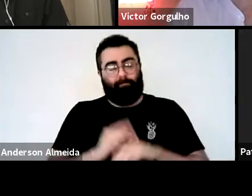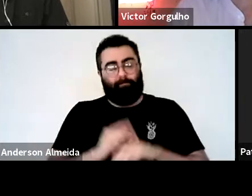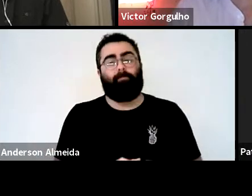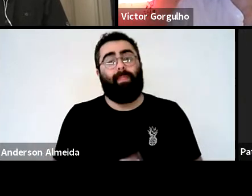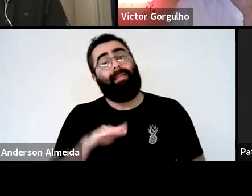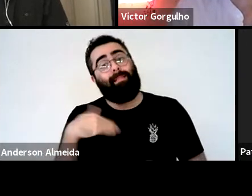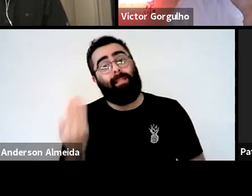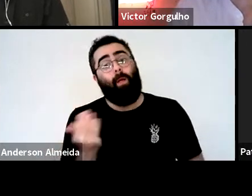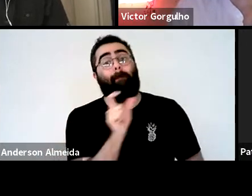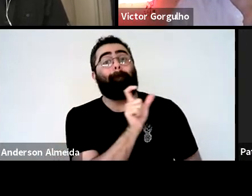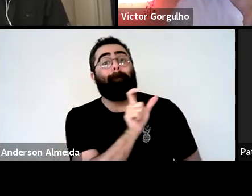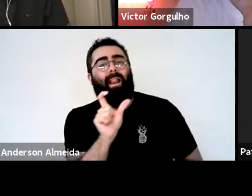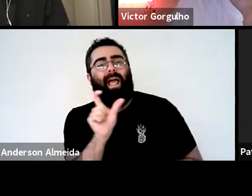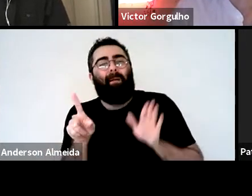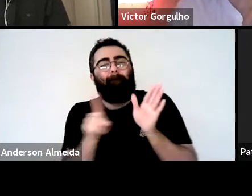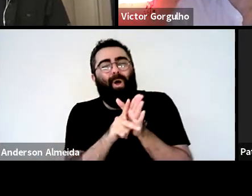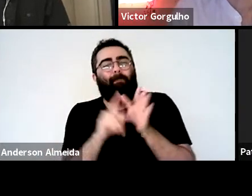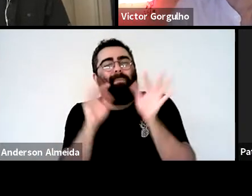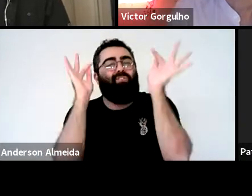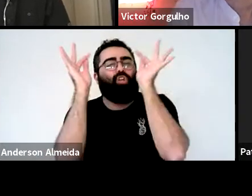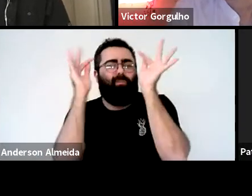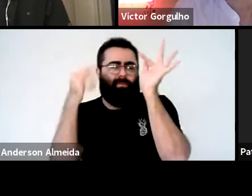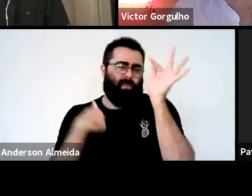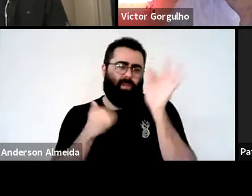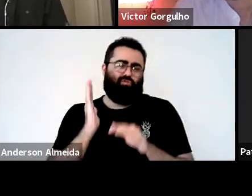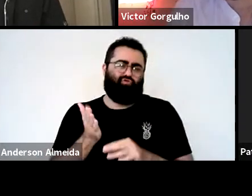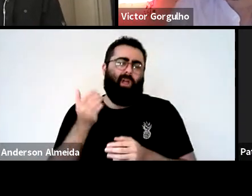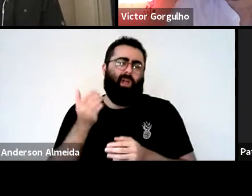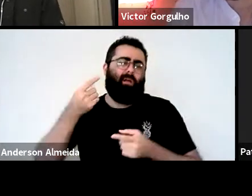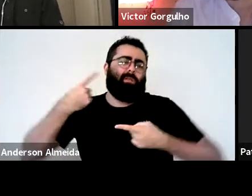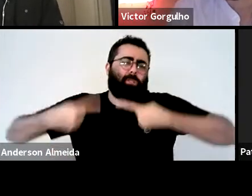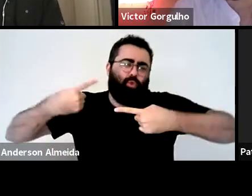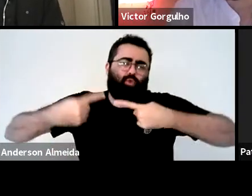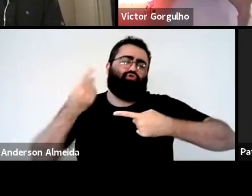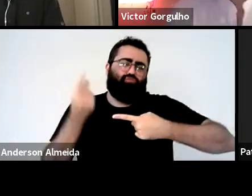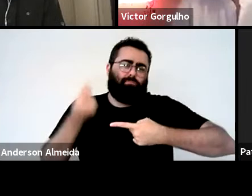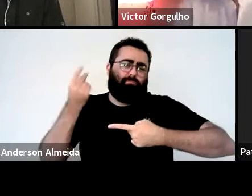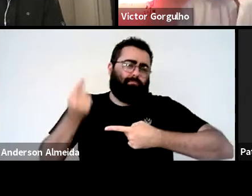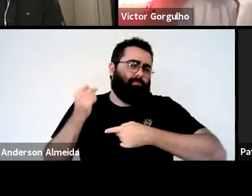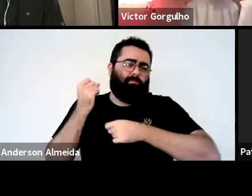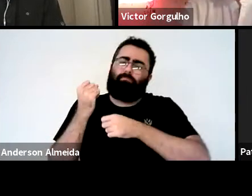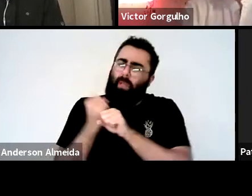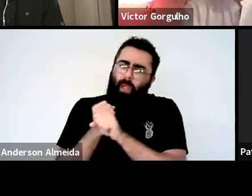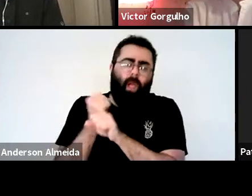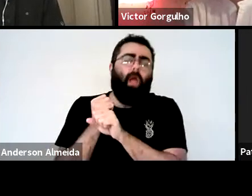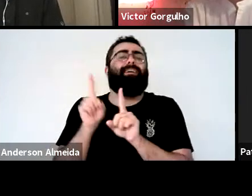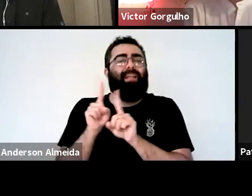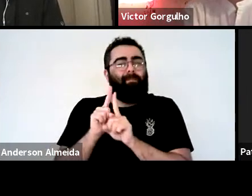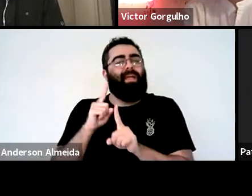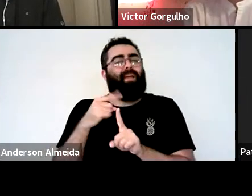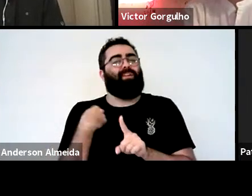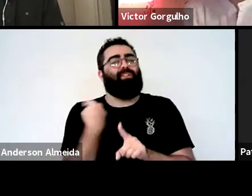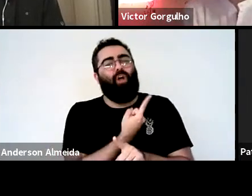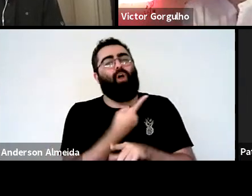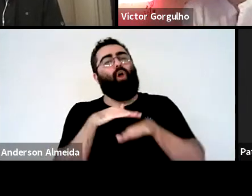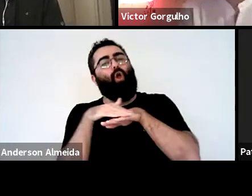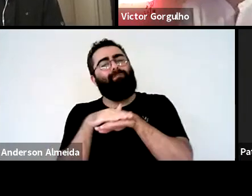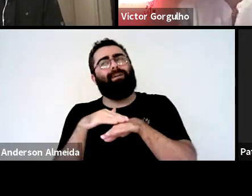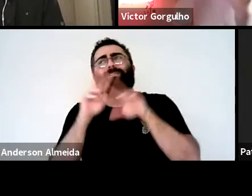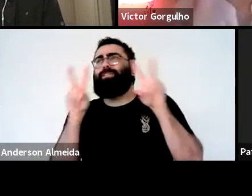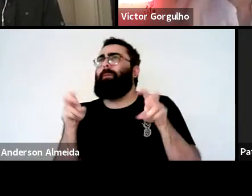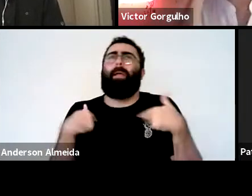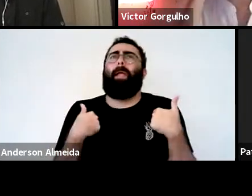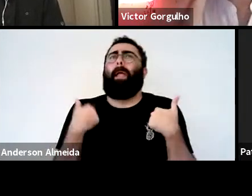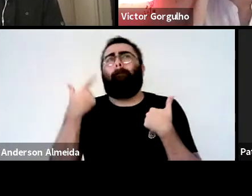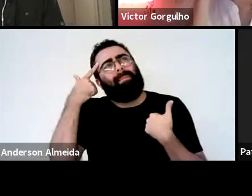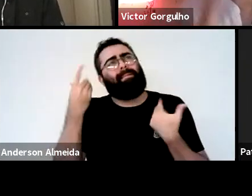a gente já vinha falando há muito tempo sobre o nosso trabalho e que depois da nossa conversa eu fui falar, nossa, mas são